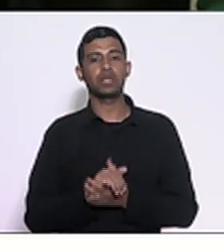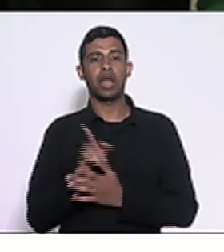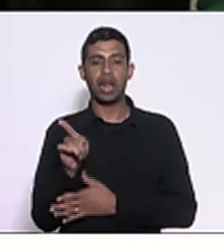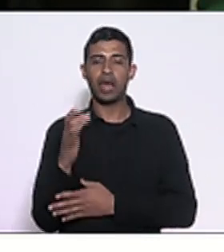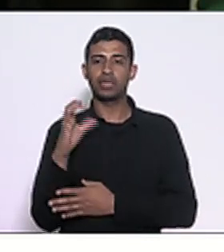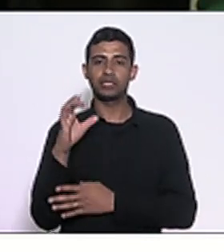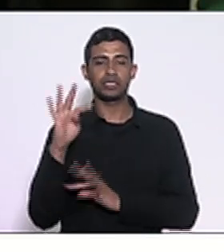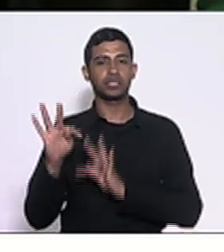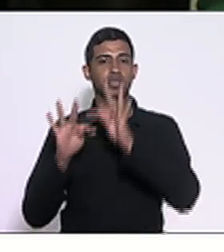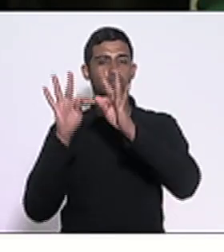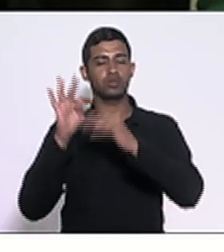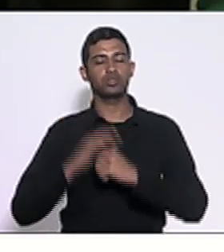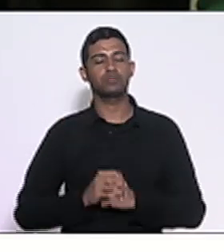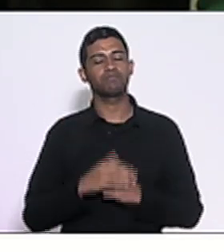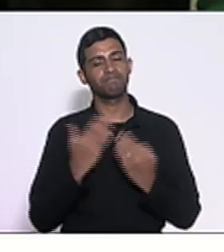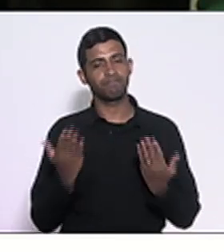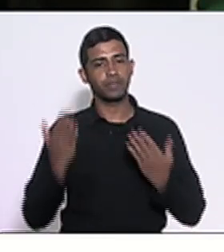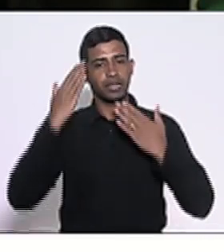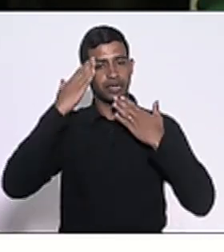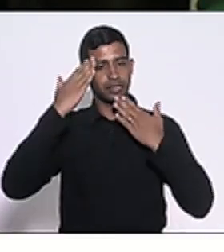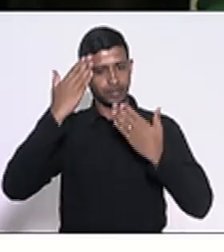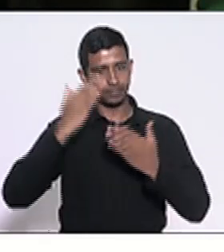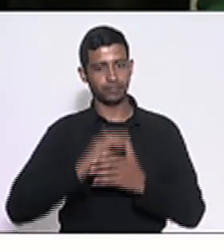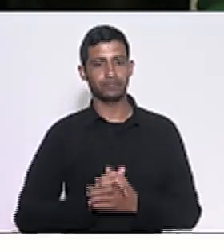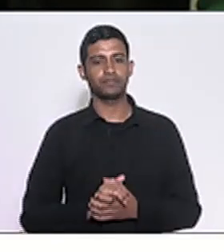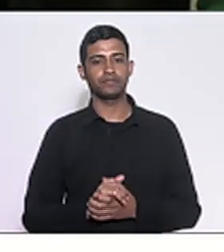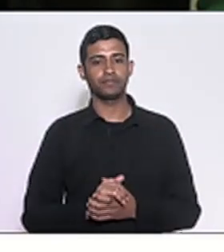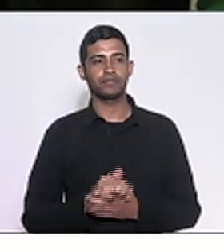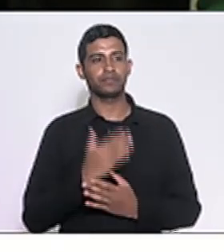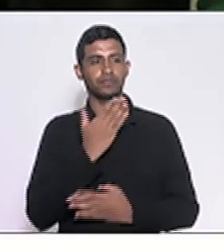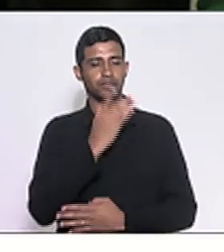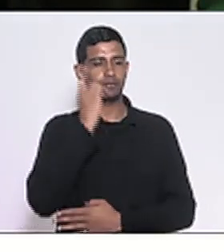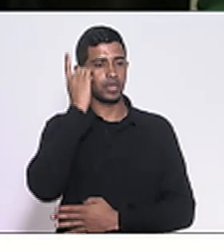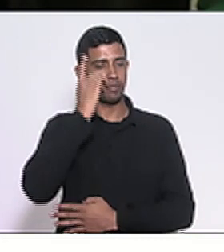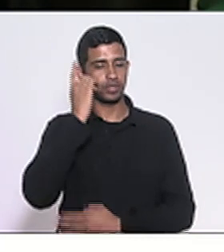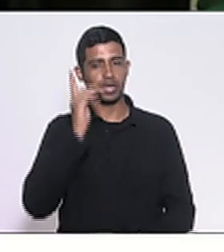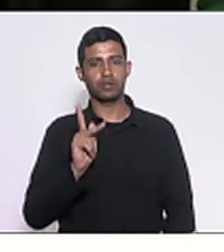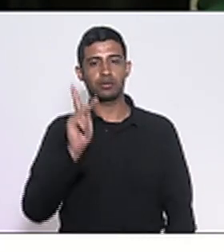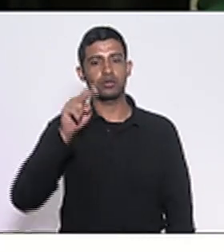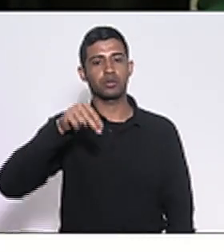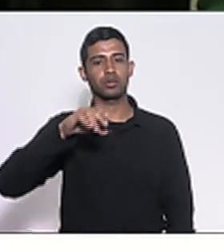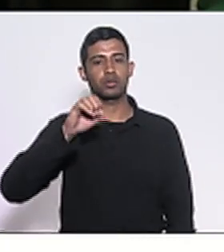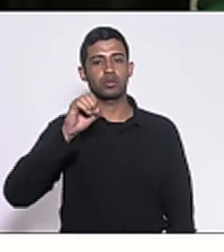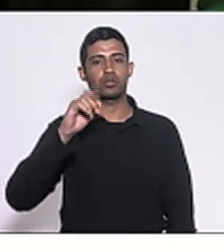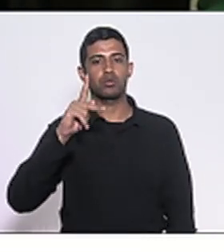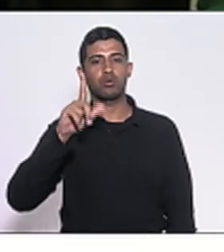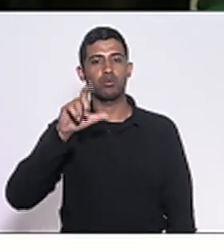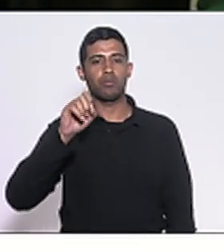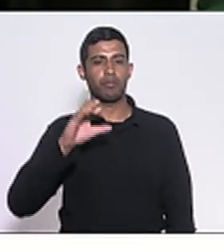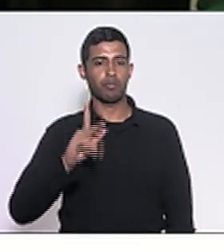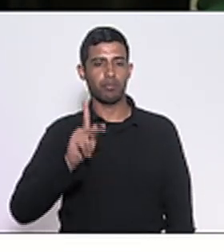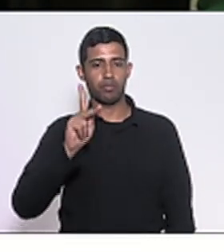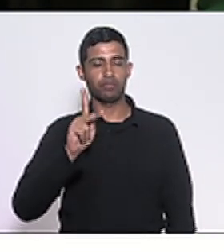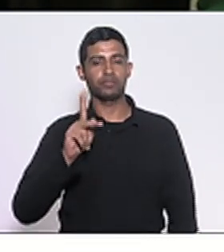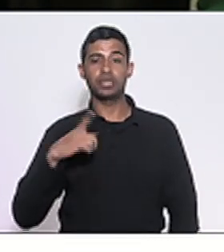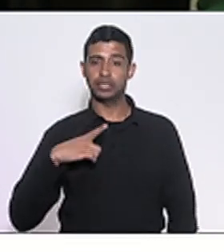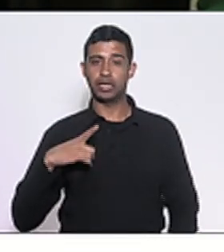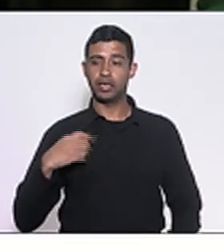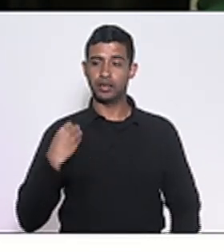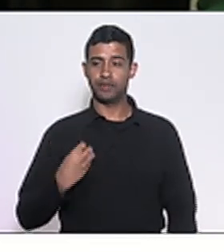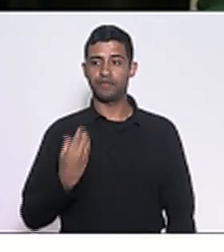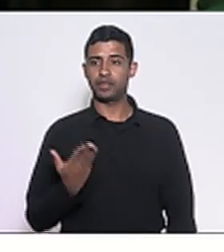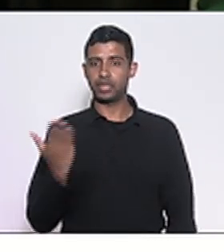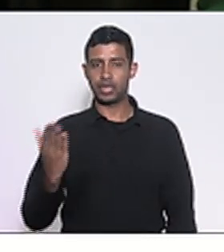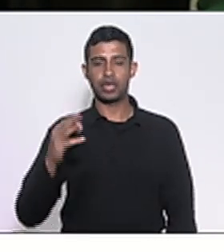e da tecnologia. Então, agradeço a propositura do deputado Alexandre Knoploch. Tenho aqui a presença do Marcos